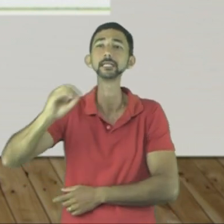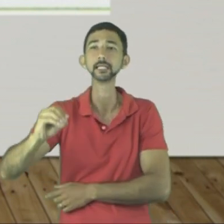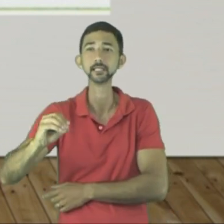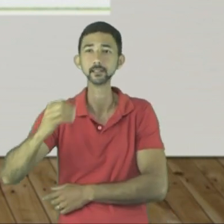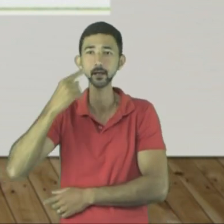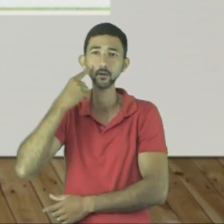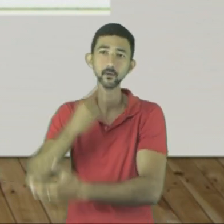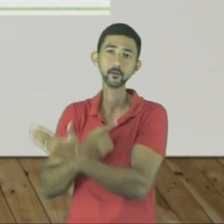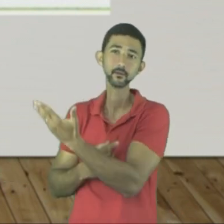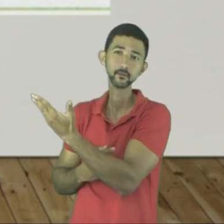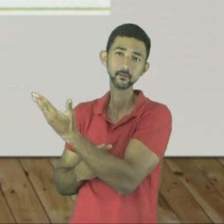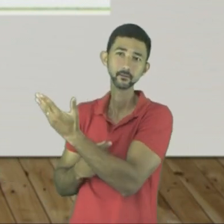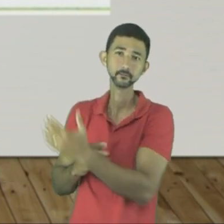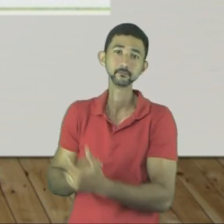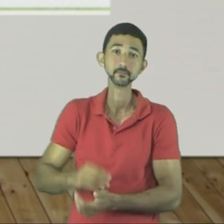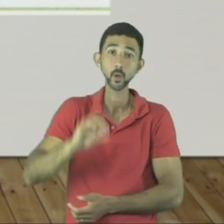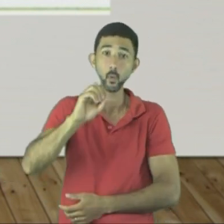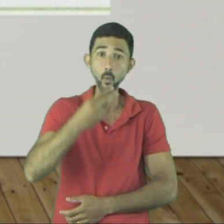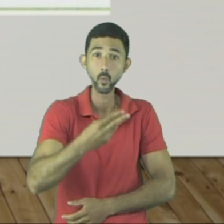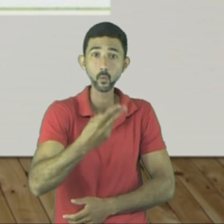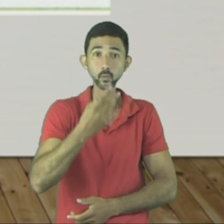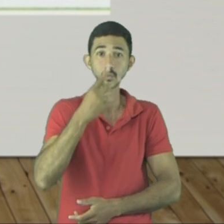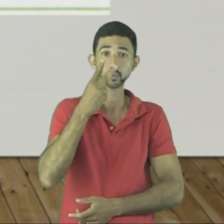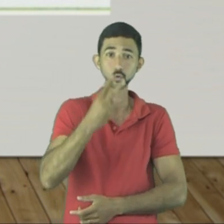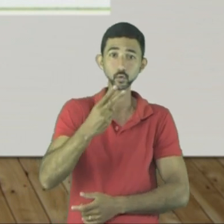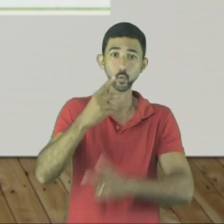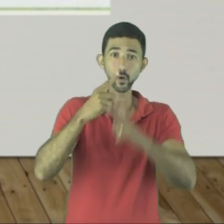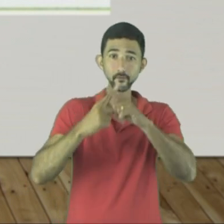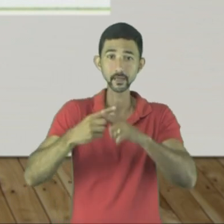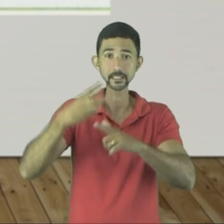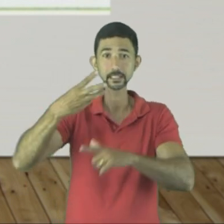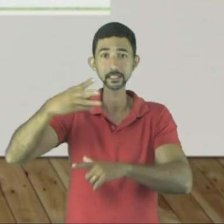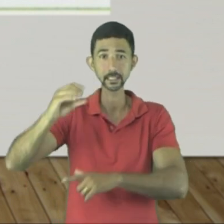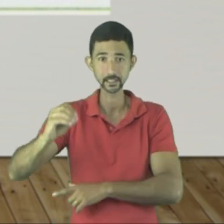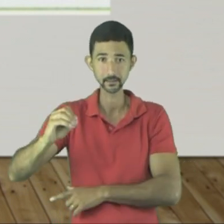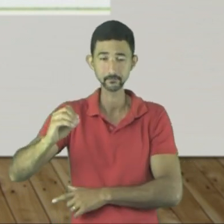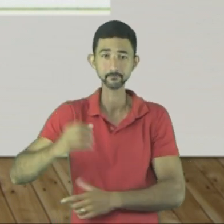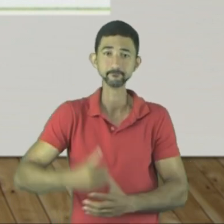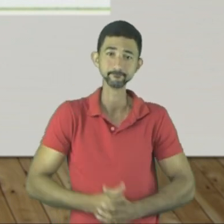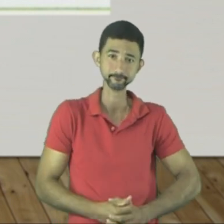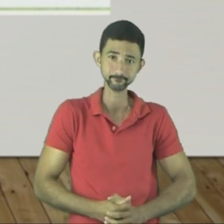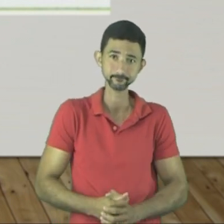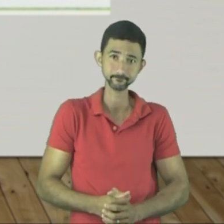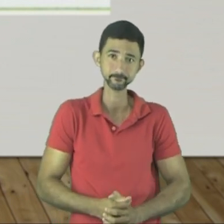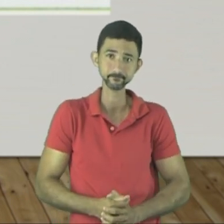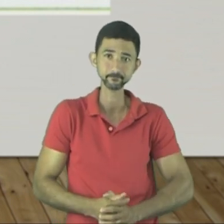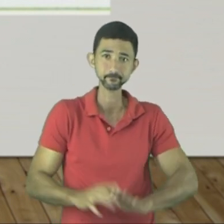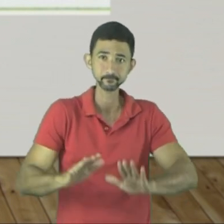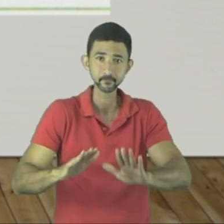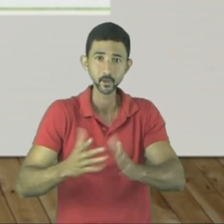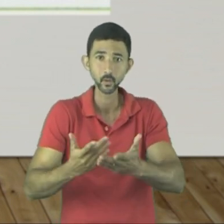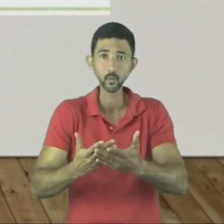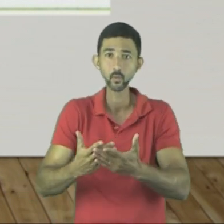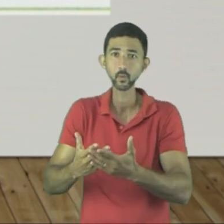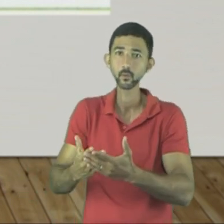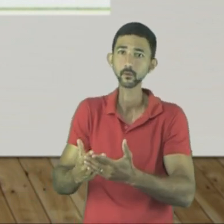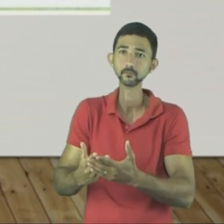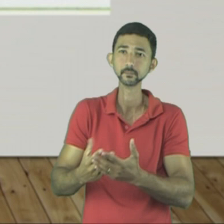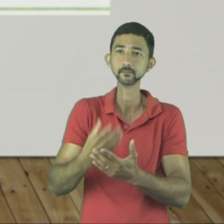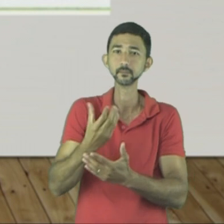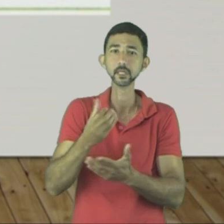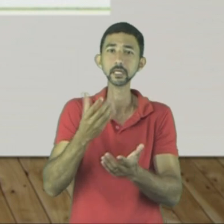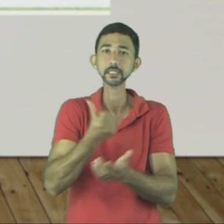como 2 vezes 30. Beleza, já foi o primeiro passo aí, tá? Mas ainda eu não